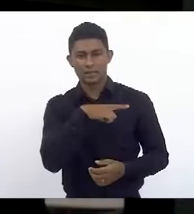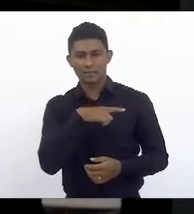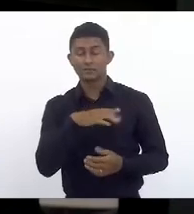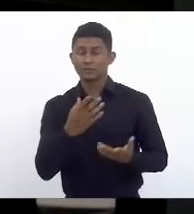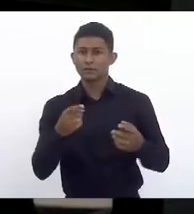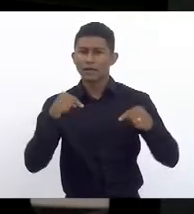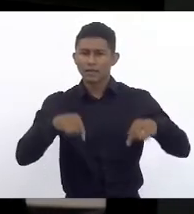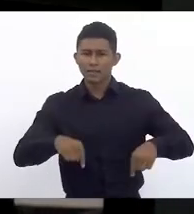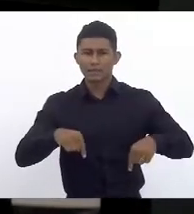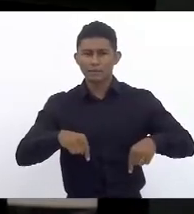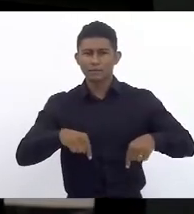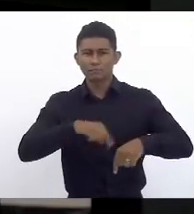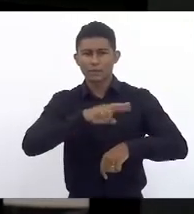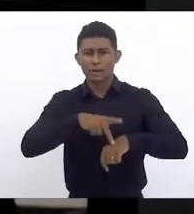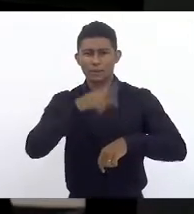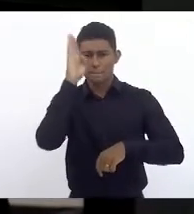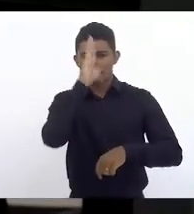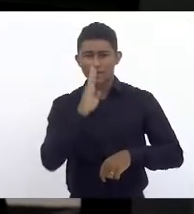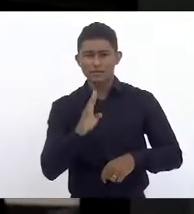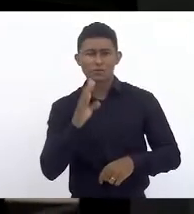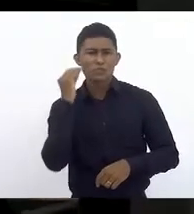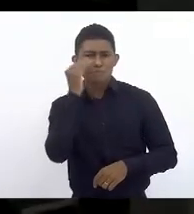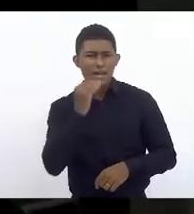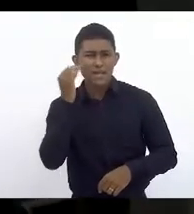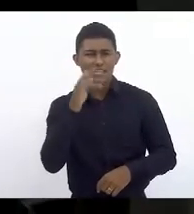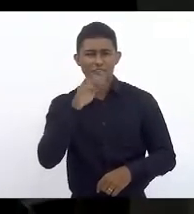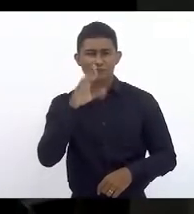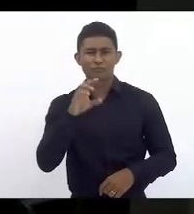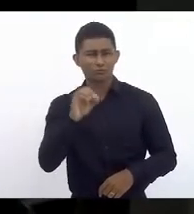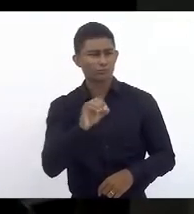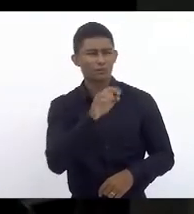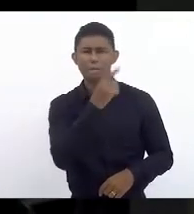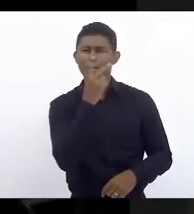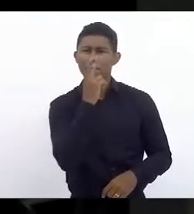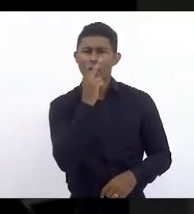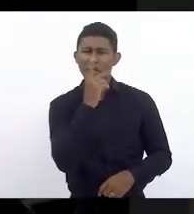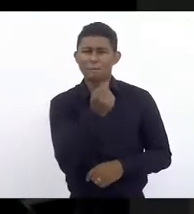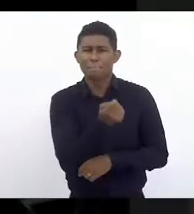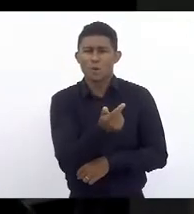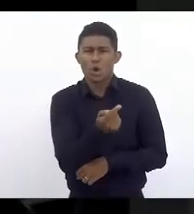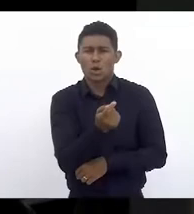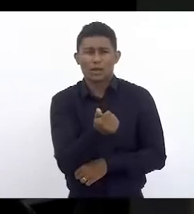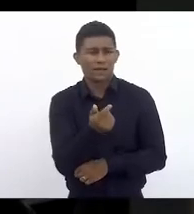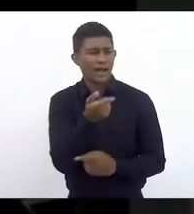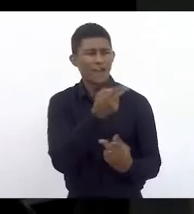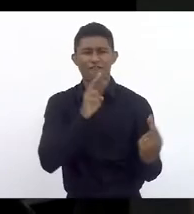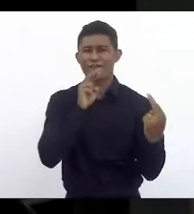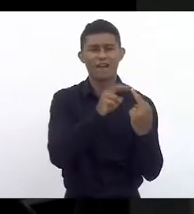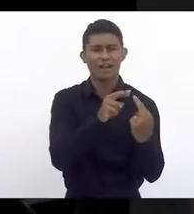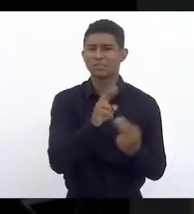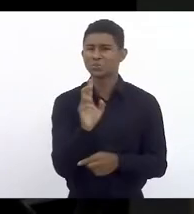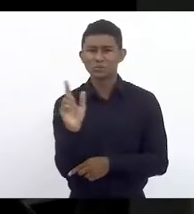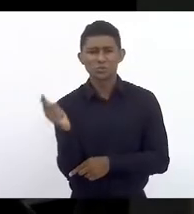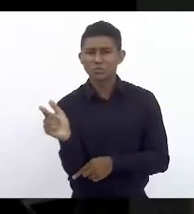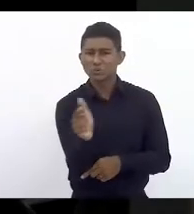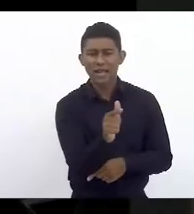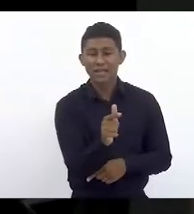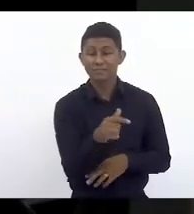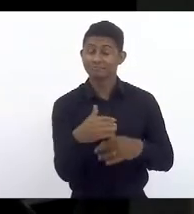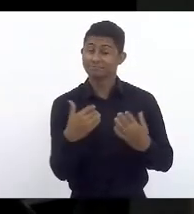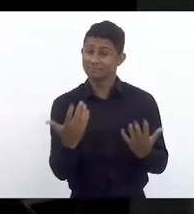muito ínfimo, quer dizer, nós não temos grandes experiências para servir como referência. E o desafio de transformar